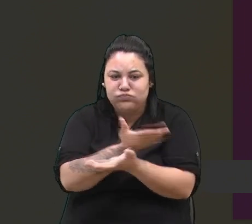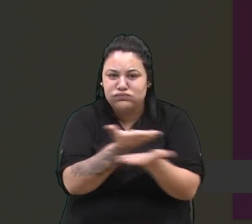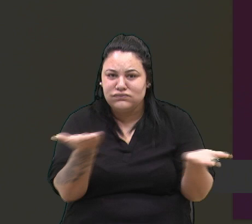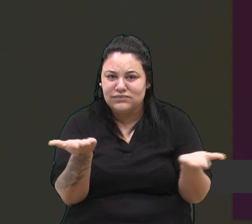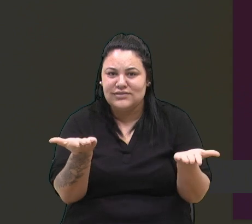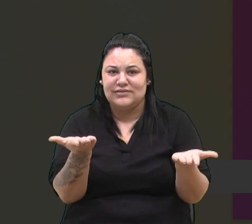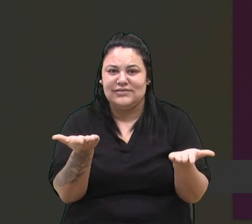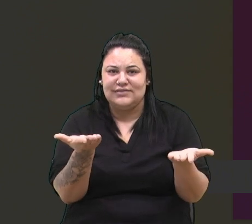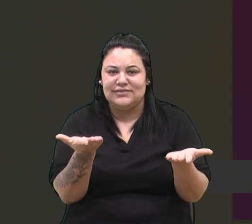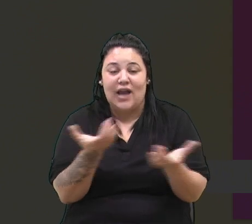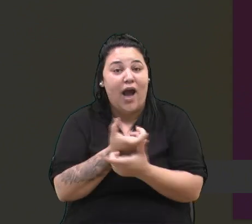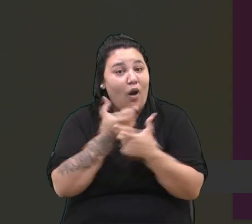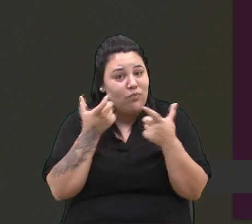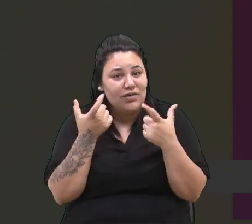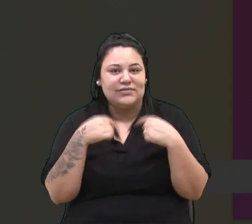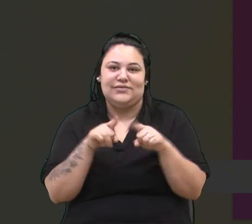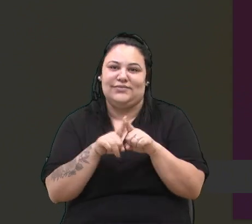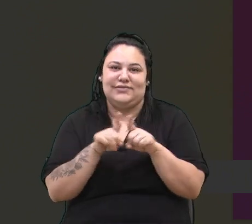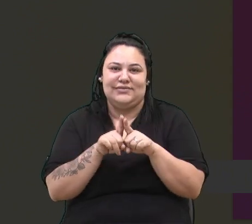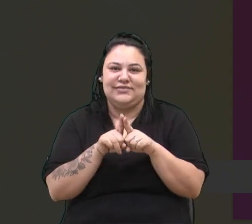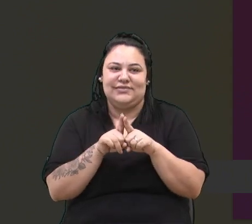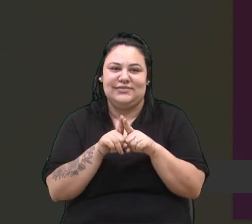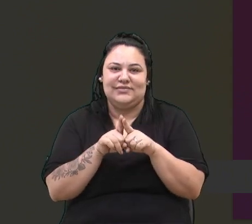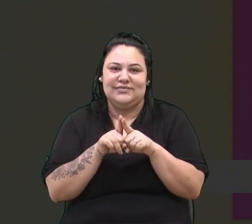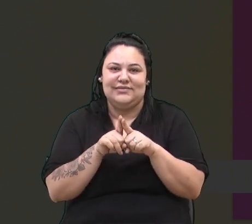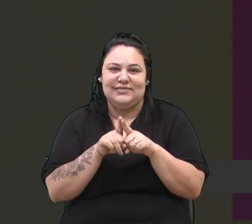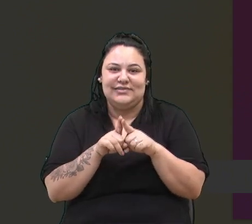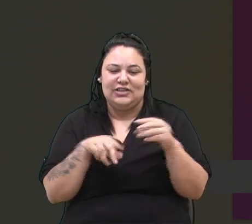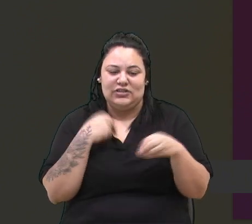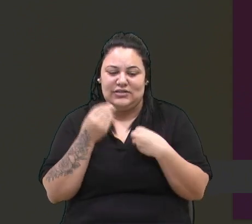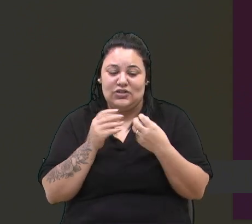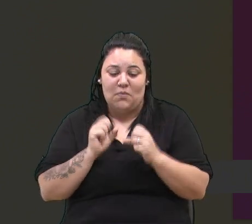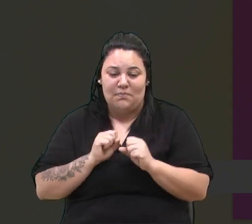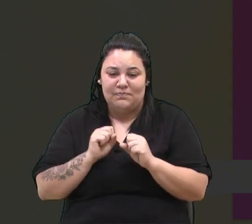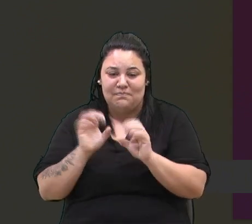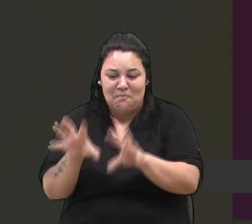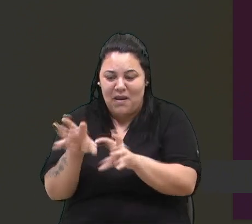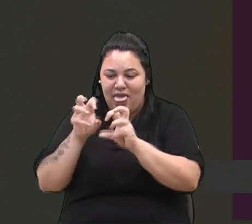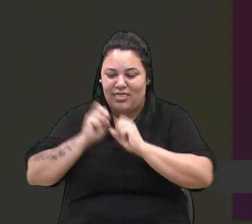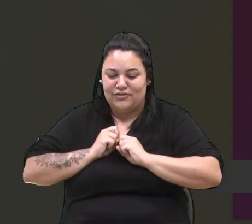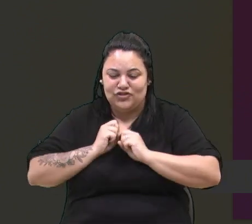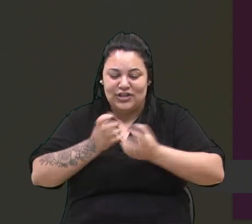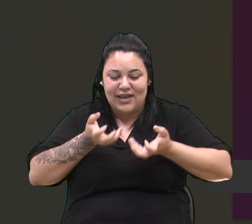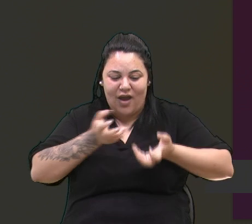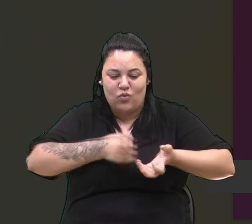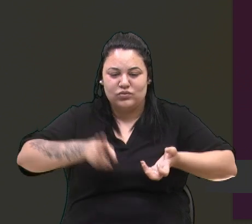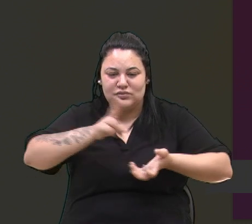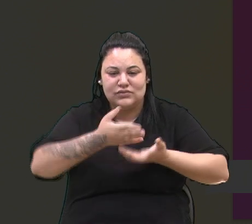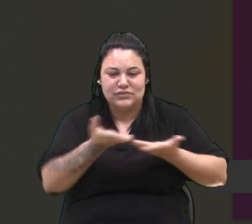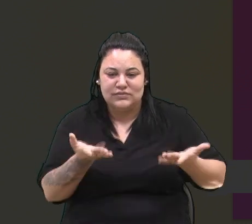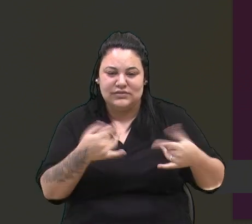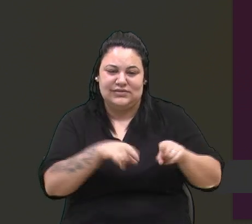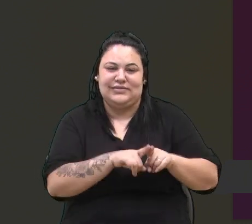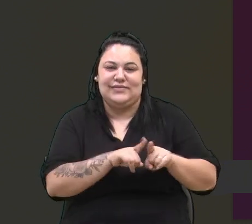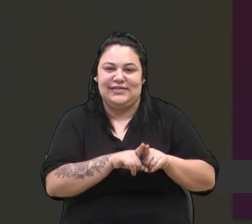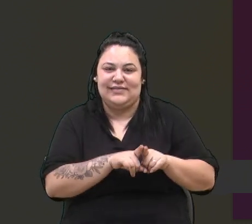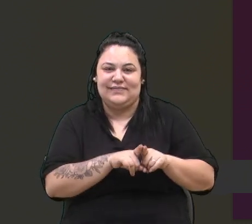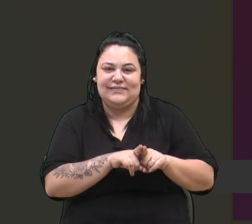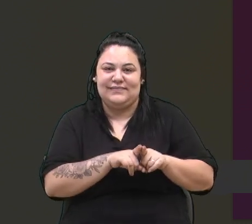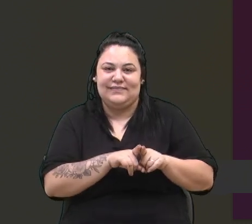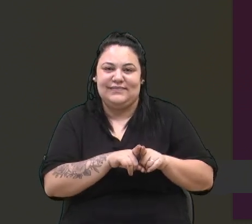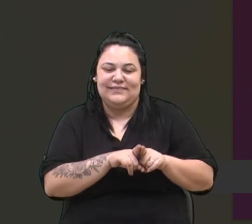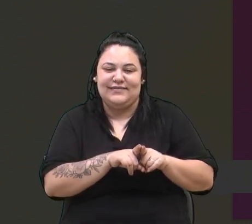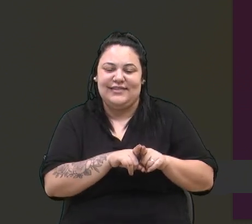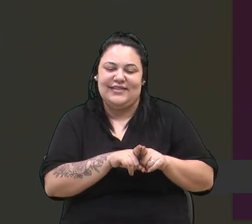ela aumenta. E quando a gente pertence, a gente quer ocupar os nossos espaços, e os espaços eles ficam mais